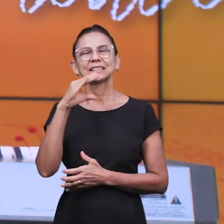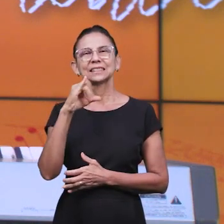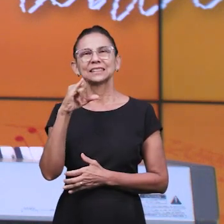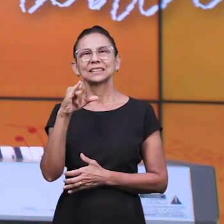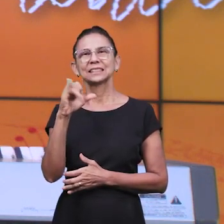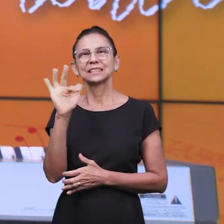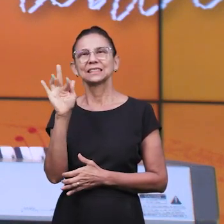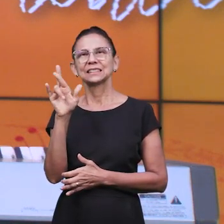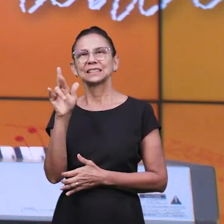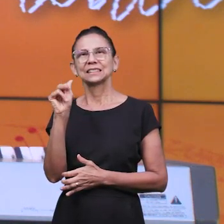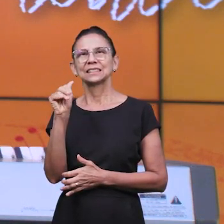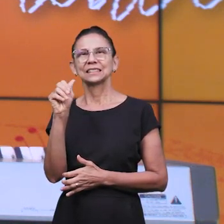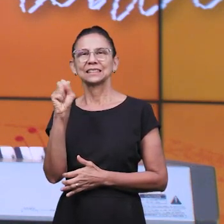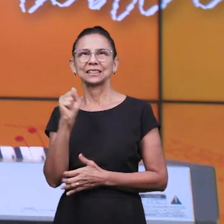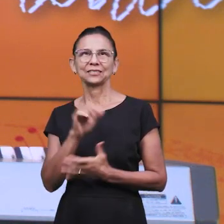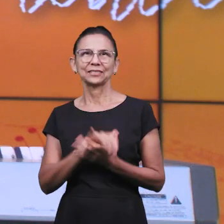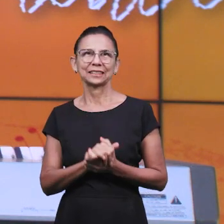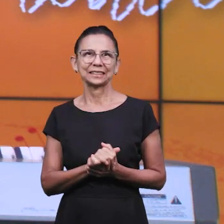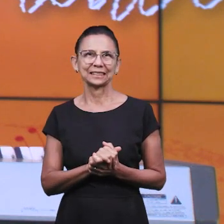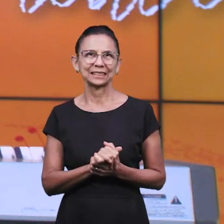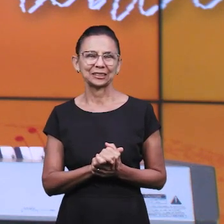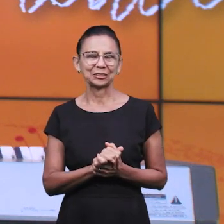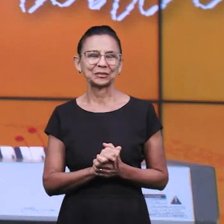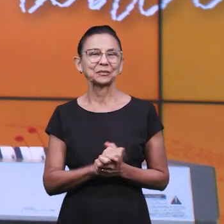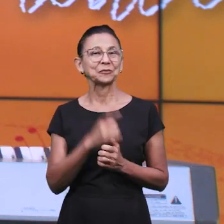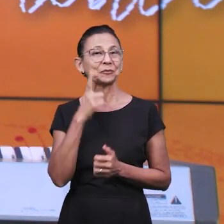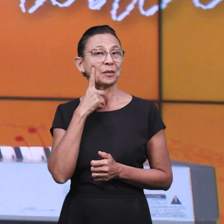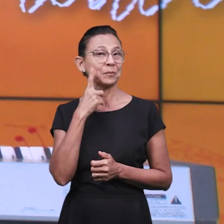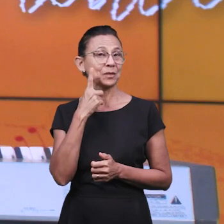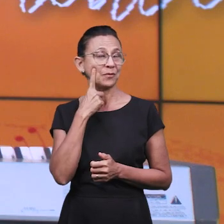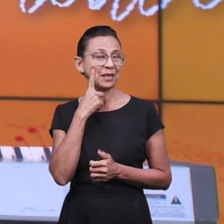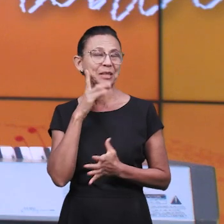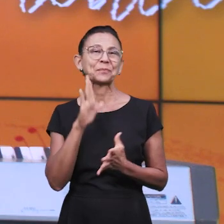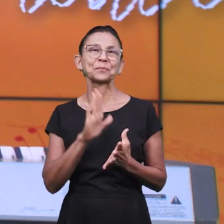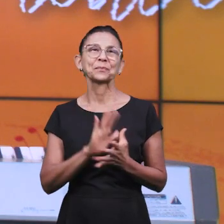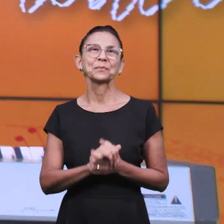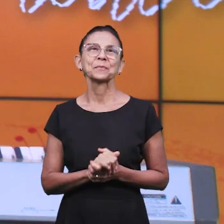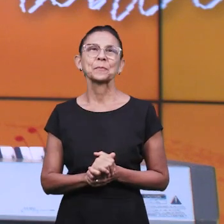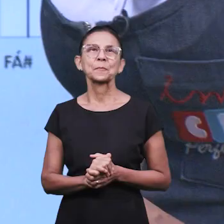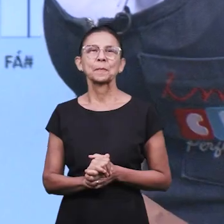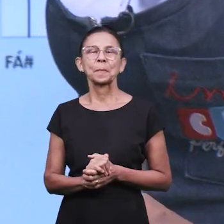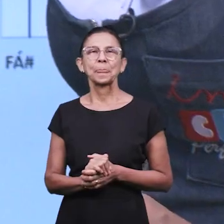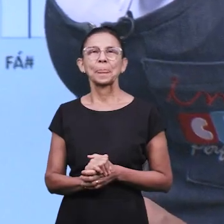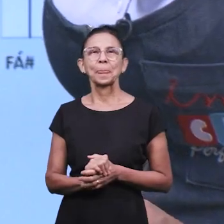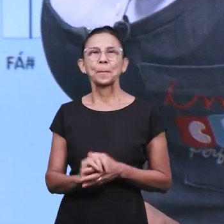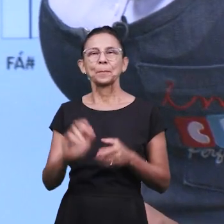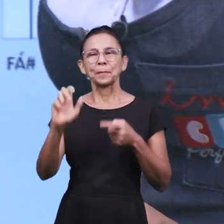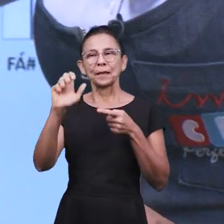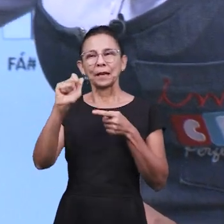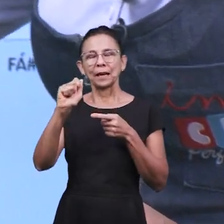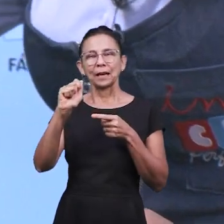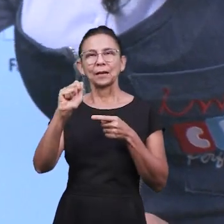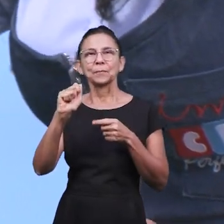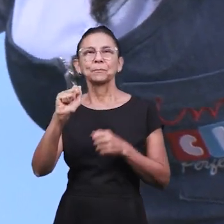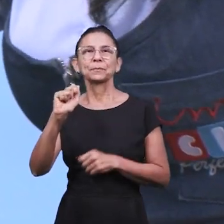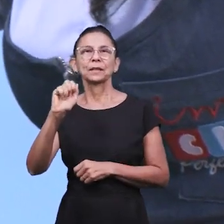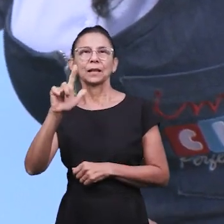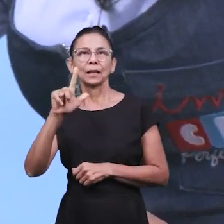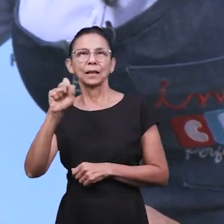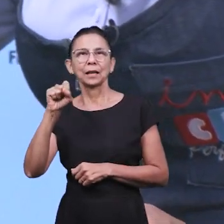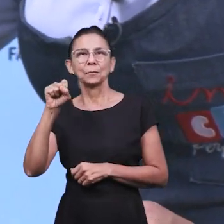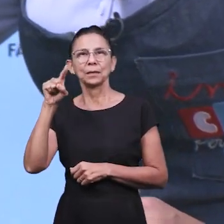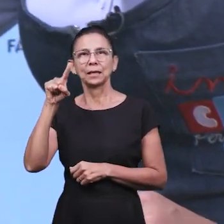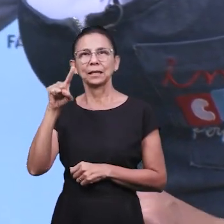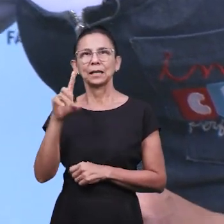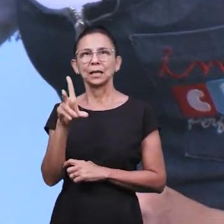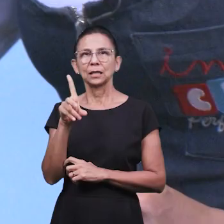Cifras, que é a posição dos acordes. Nós vamos usar A, Lá maior, Lá,